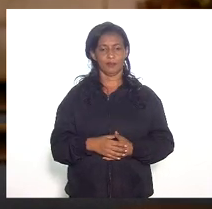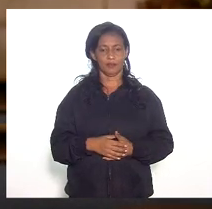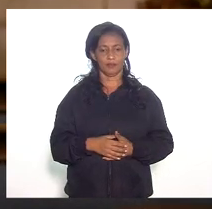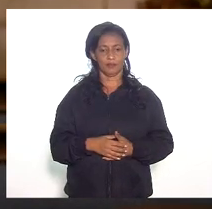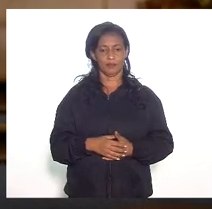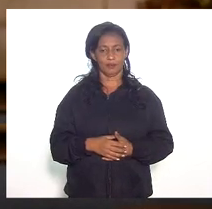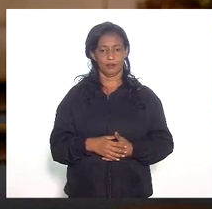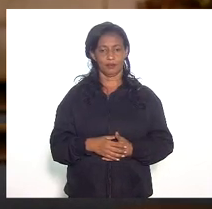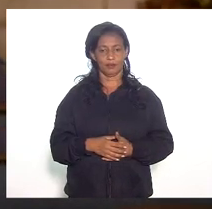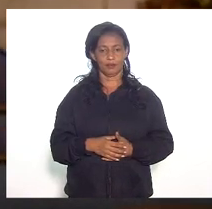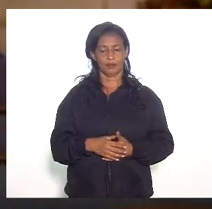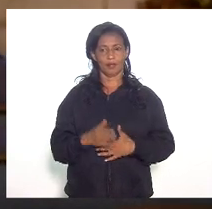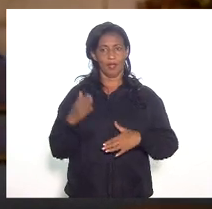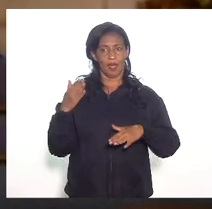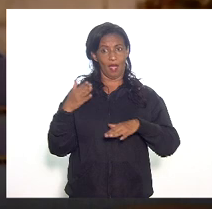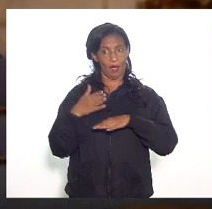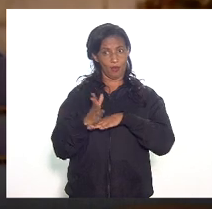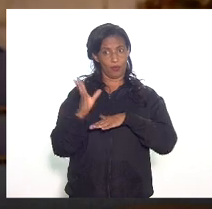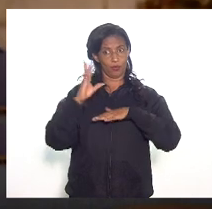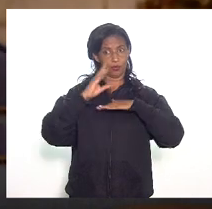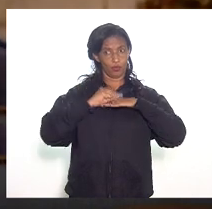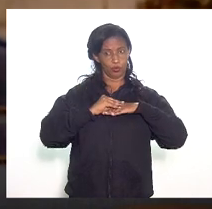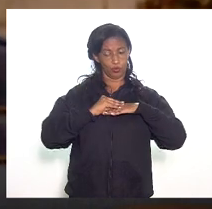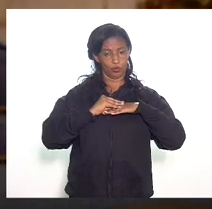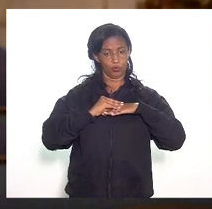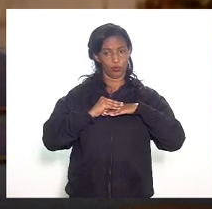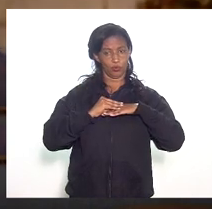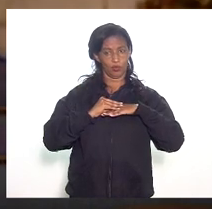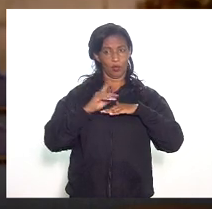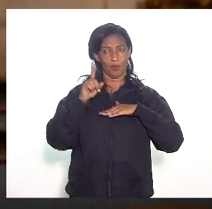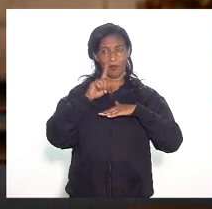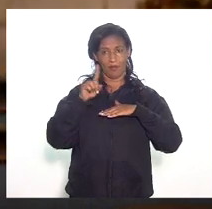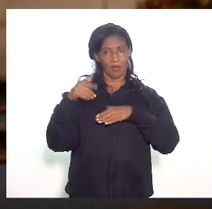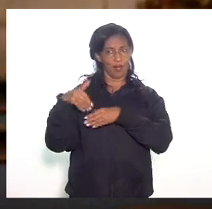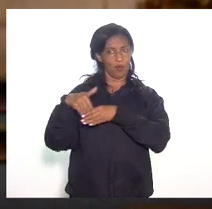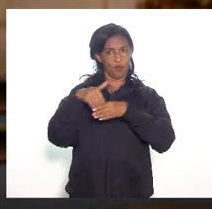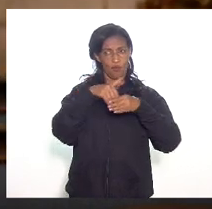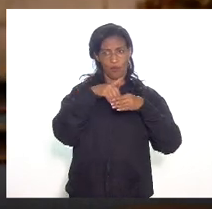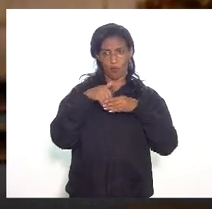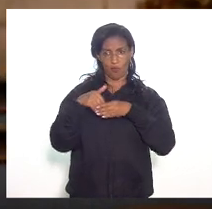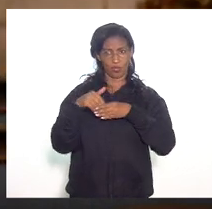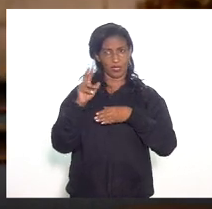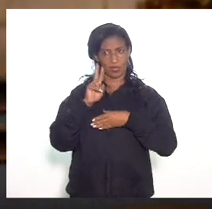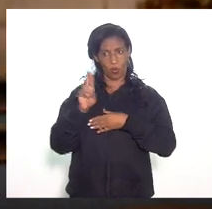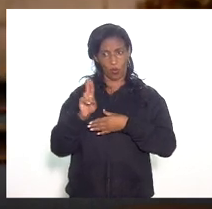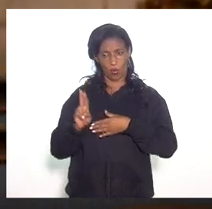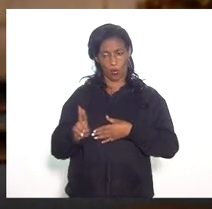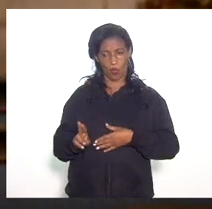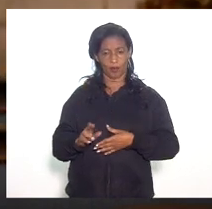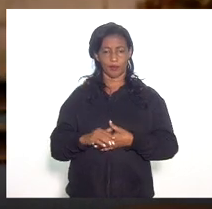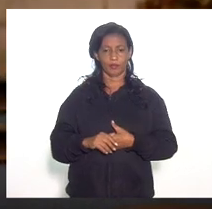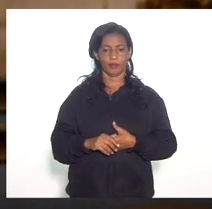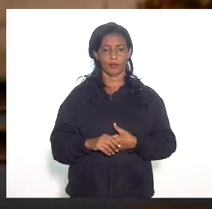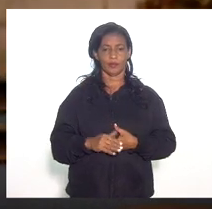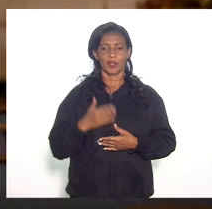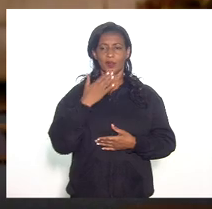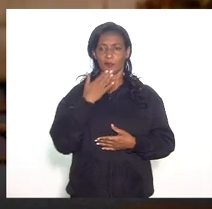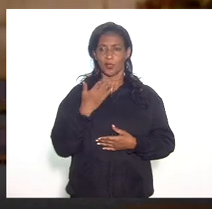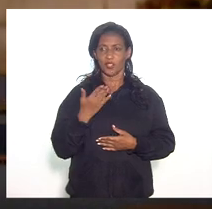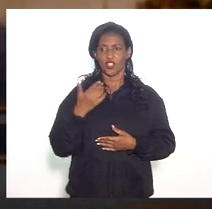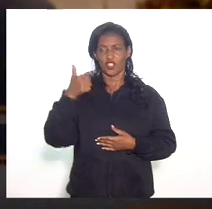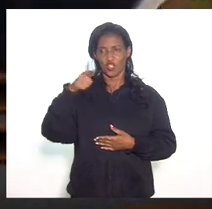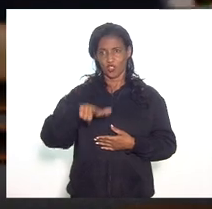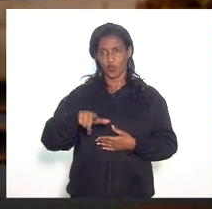aprovamos substitutivo mas vai a votação nominal dos destaques sim senhor pediria sim ou não